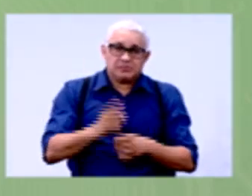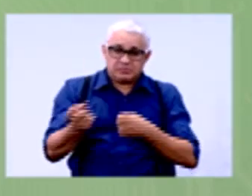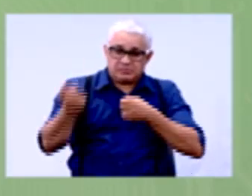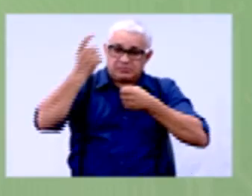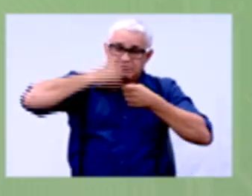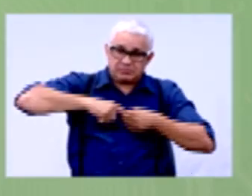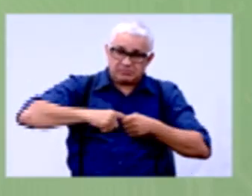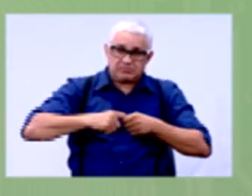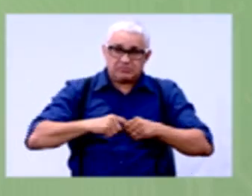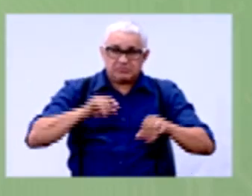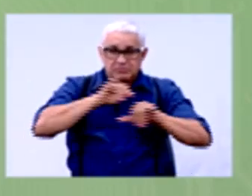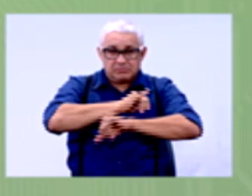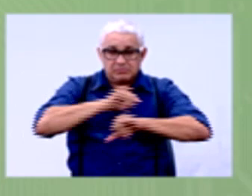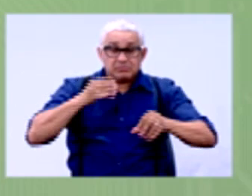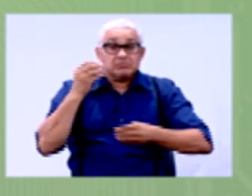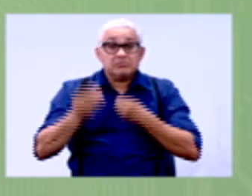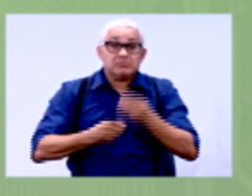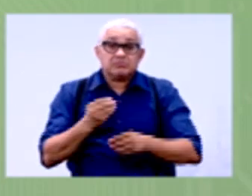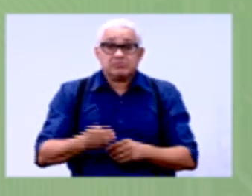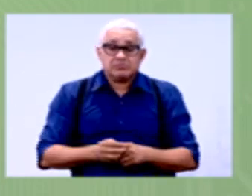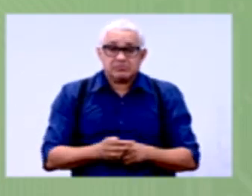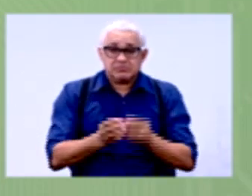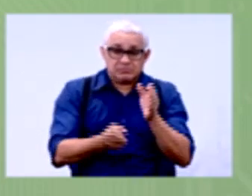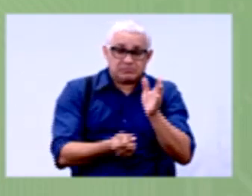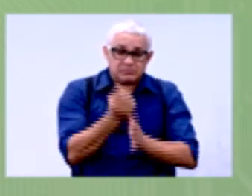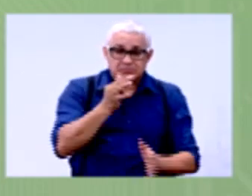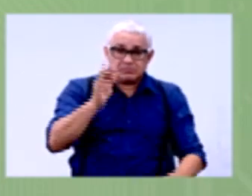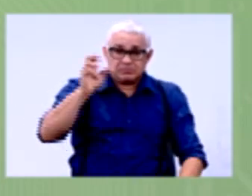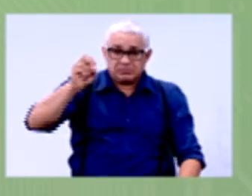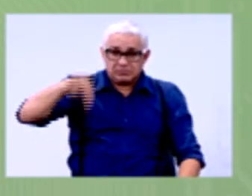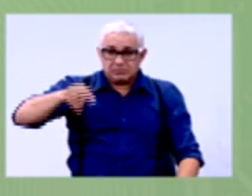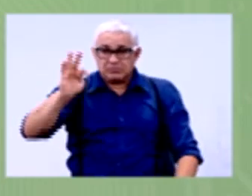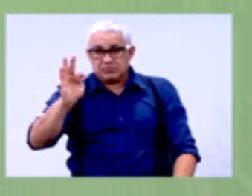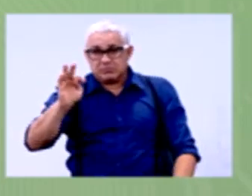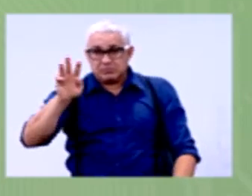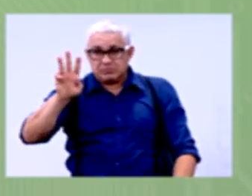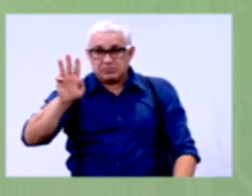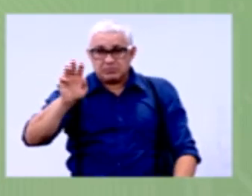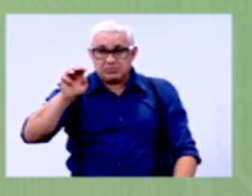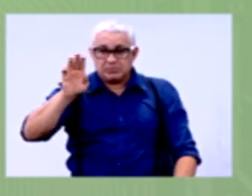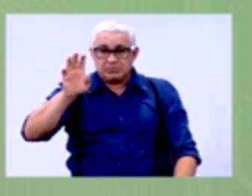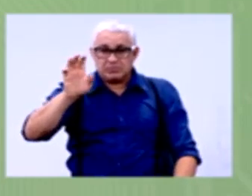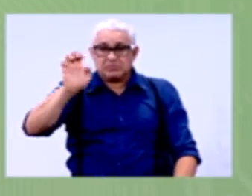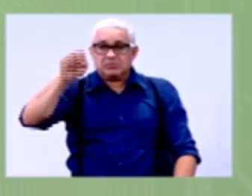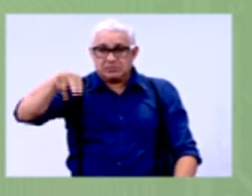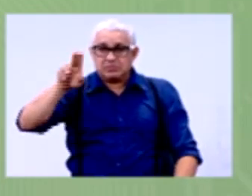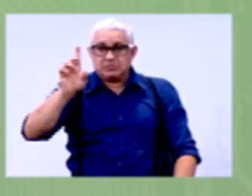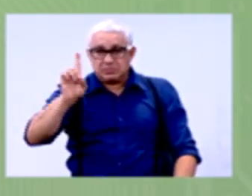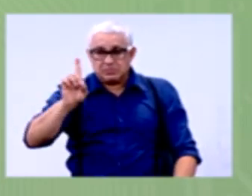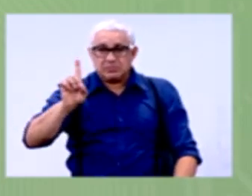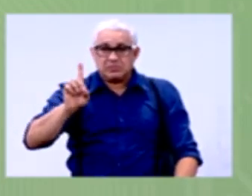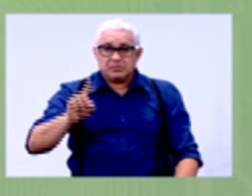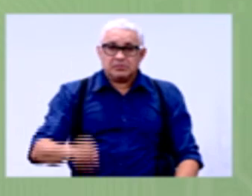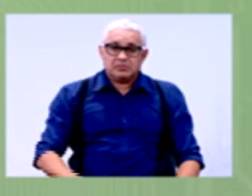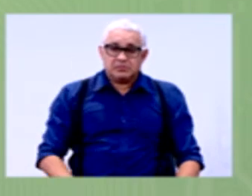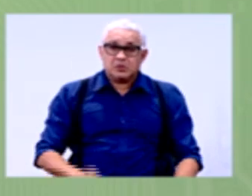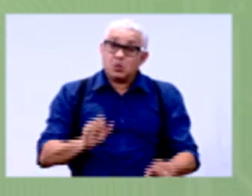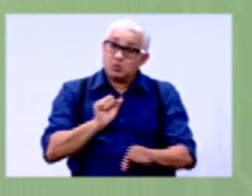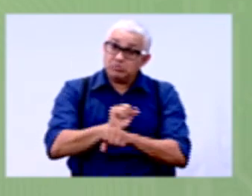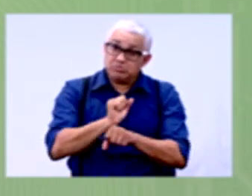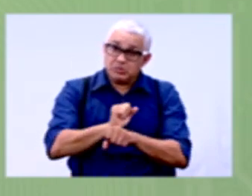essas informações. Como, né? Criando um front-end aqui, né? A gente espera o documento ser carregado,